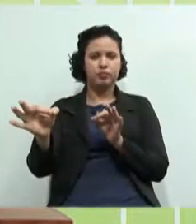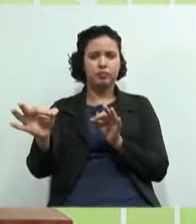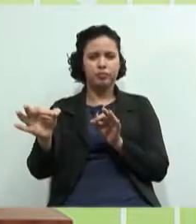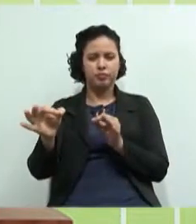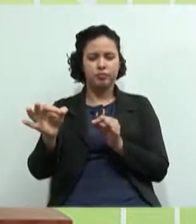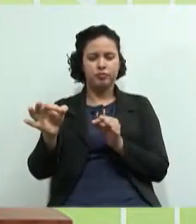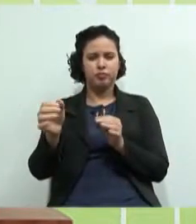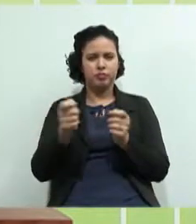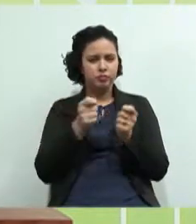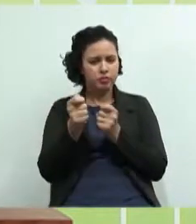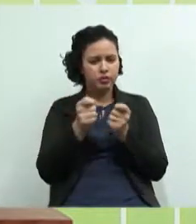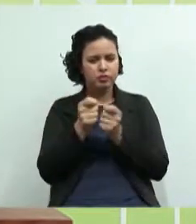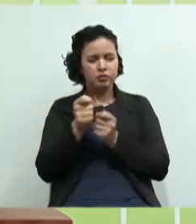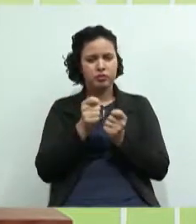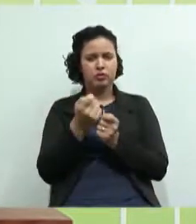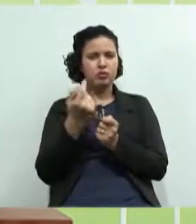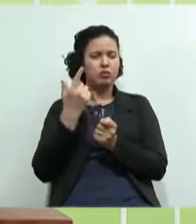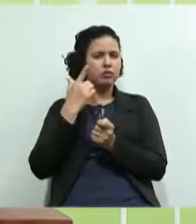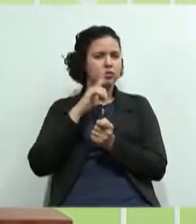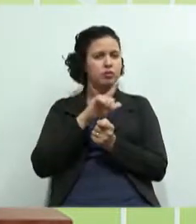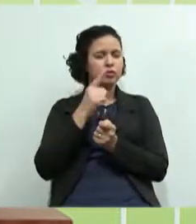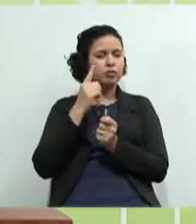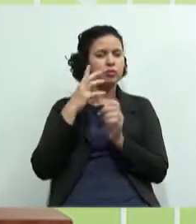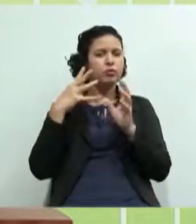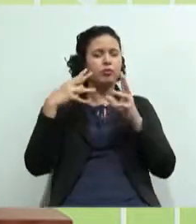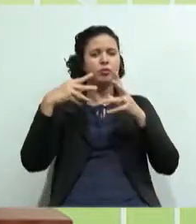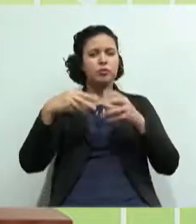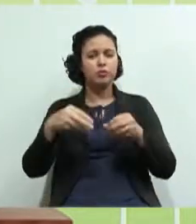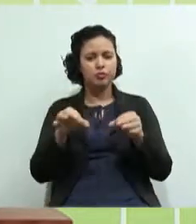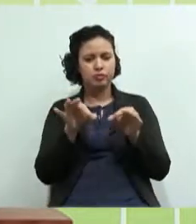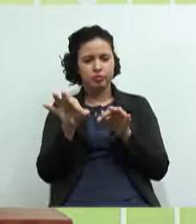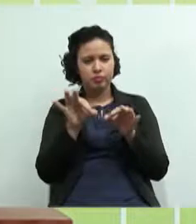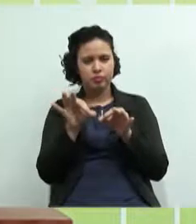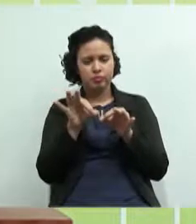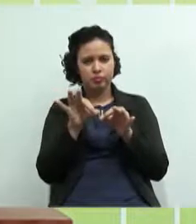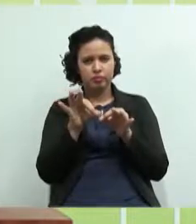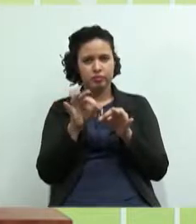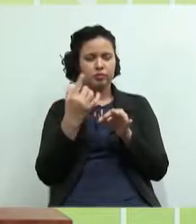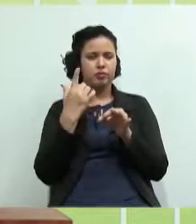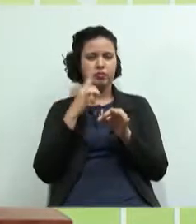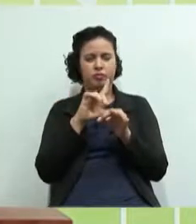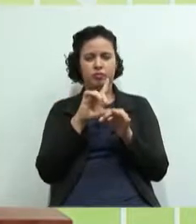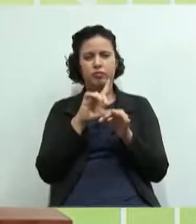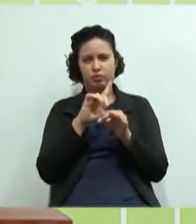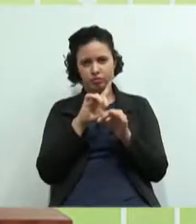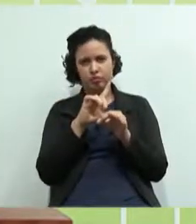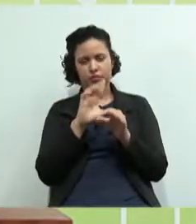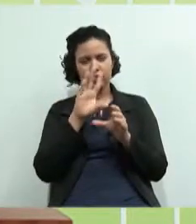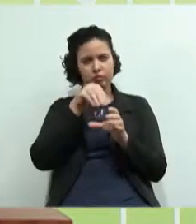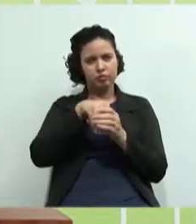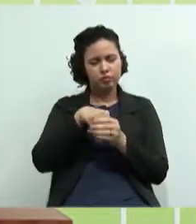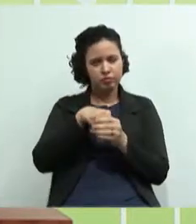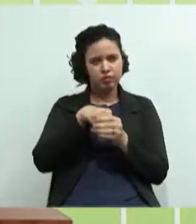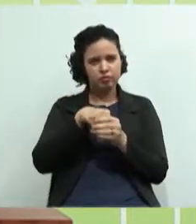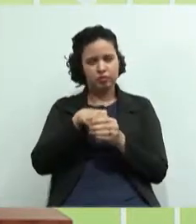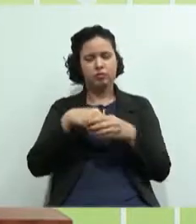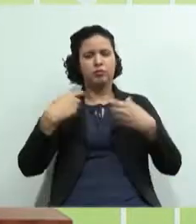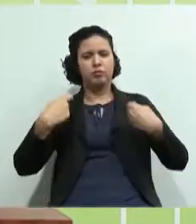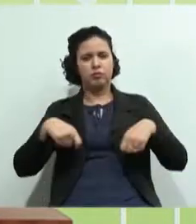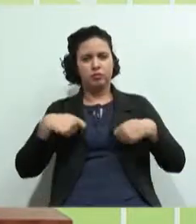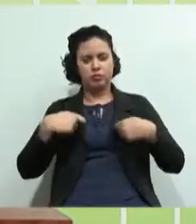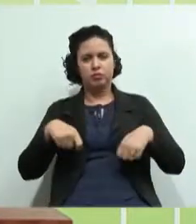o controle, para verificar se tudo aquilo que você planejou está dentro daquilo que você realmente